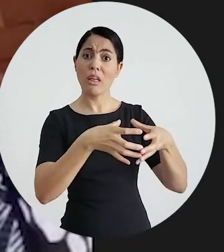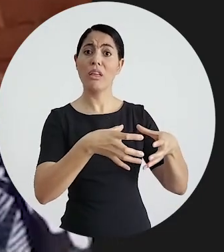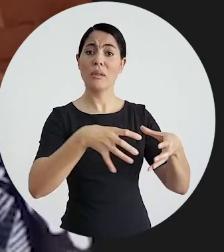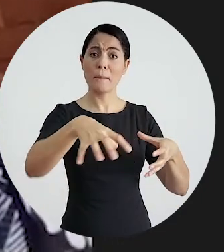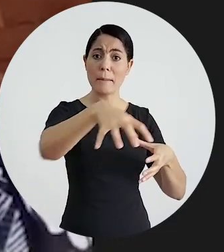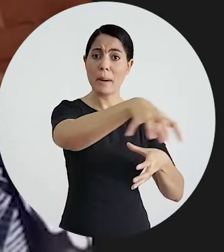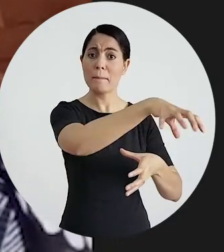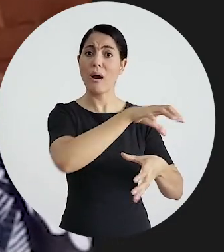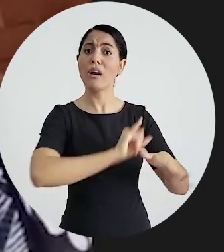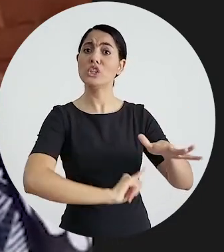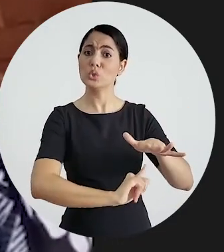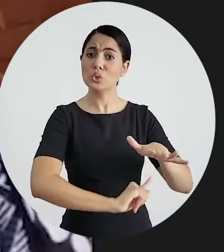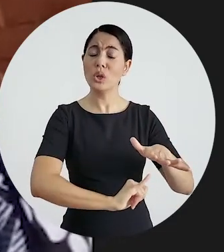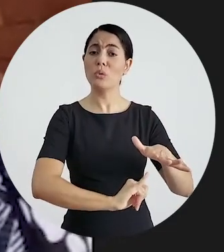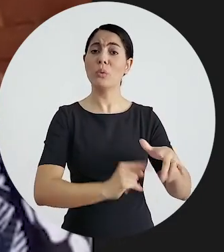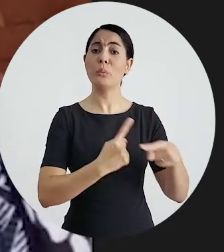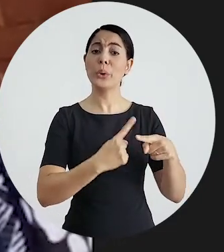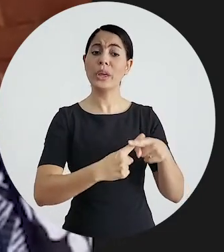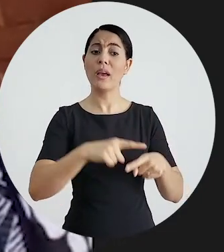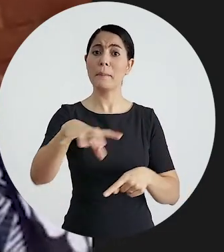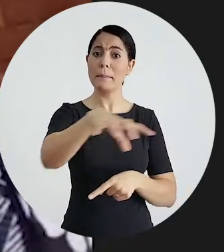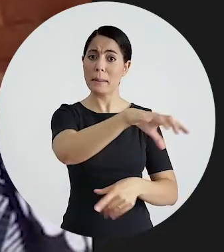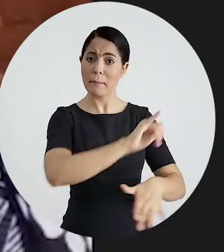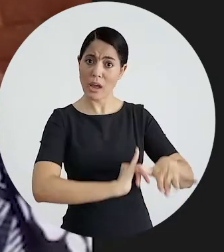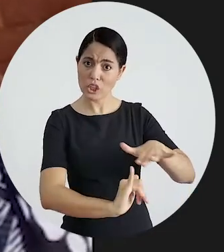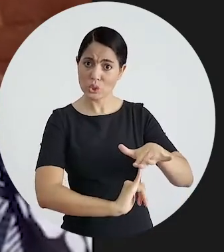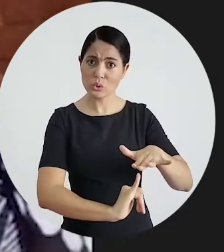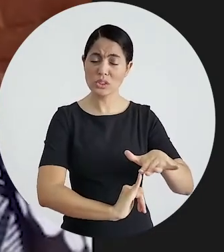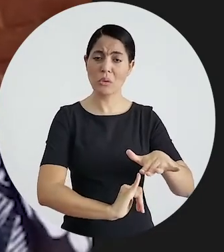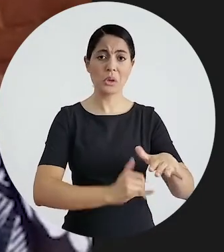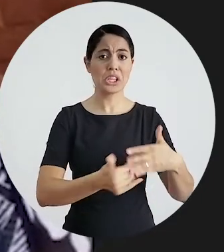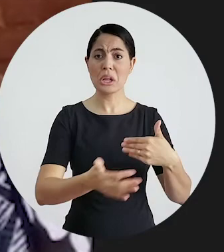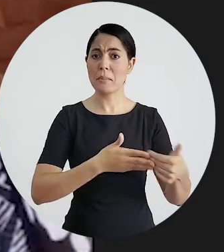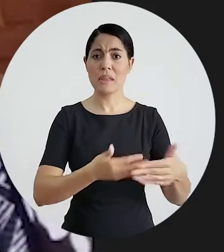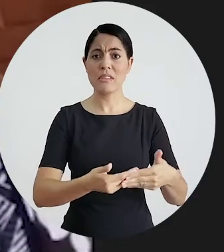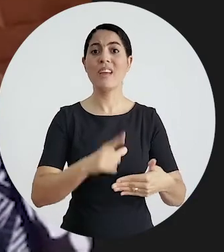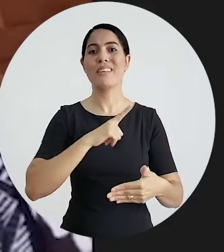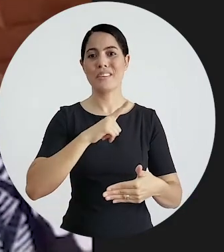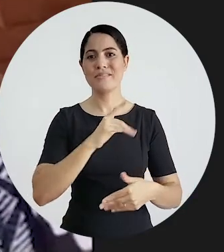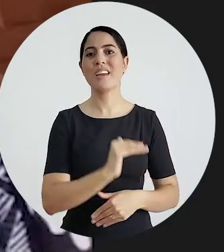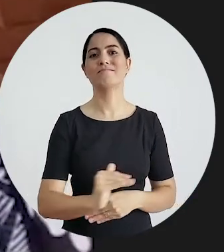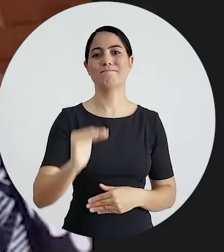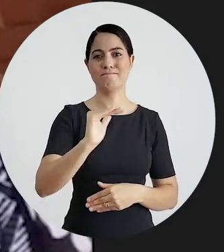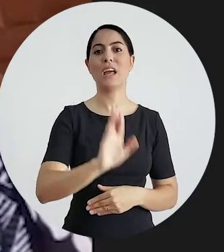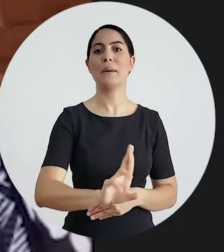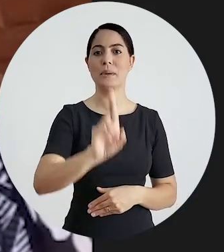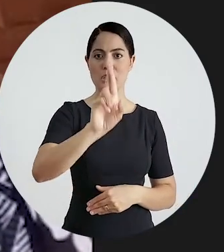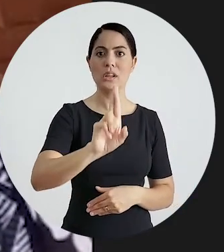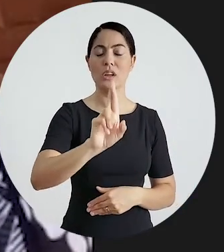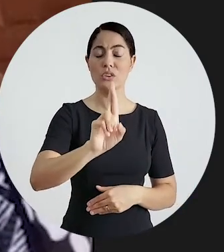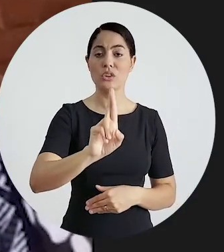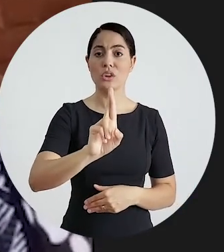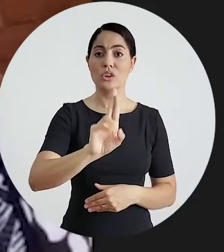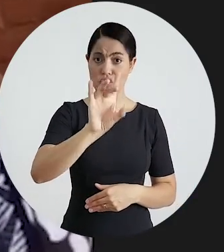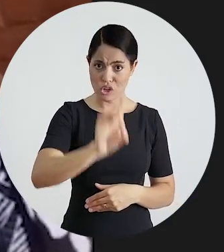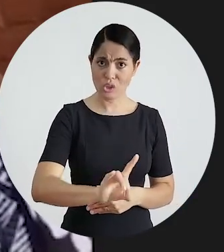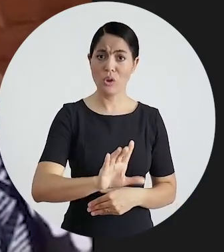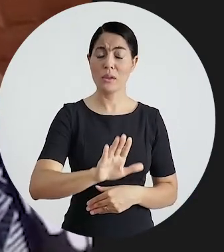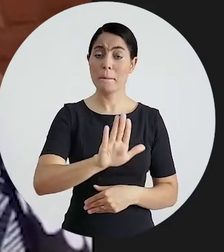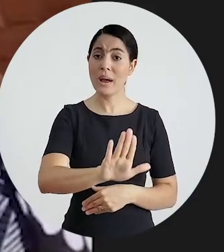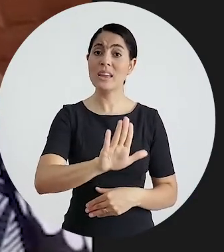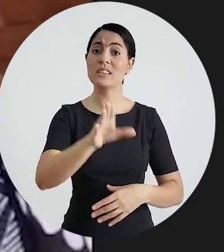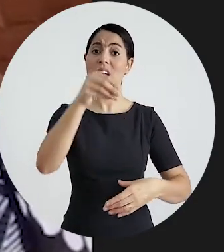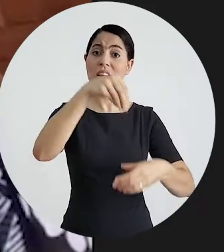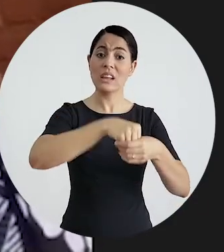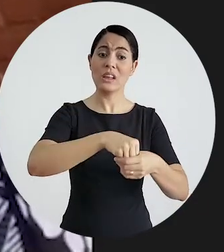individual, mas também nas instituições, porque as instituições são seres inanimados. Elas precisam dos seus dirigentes. E